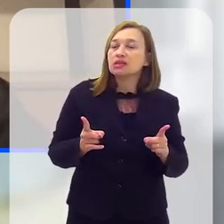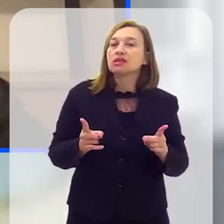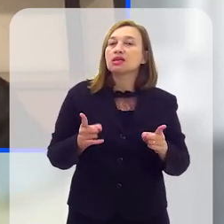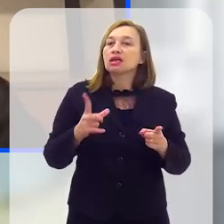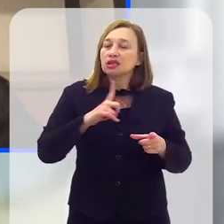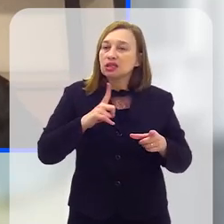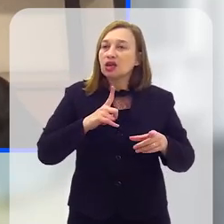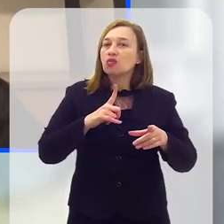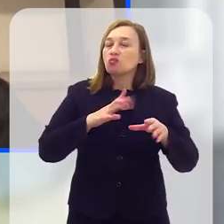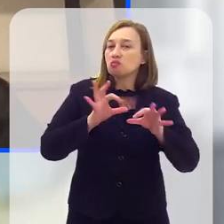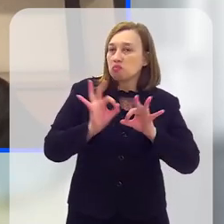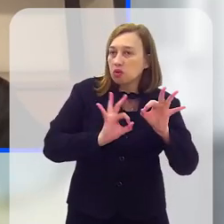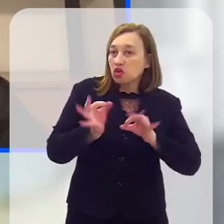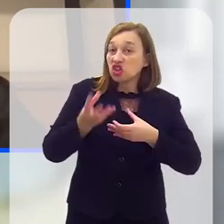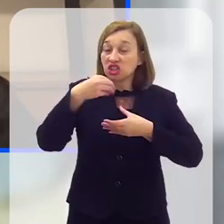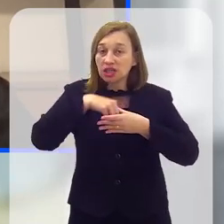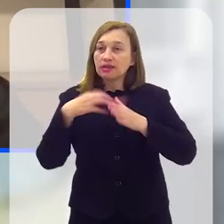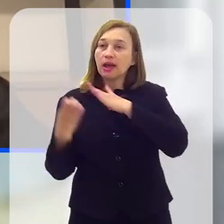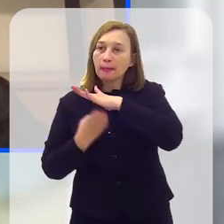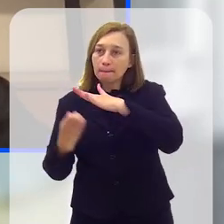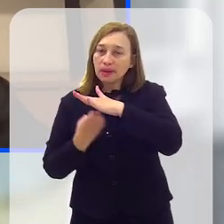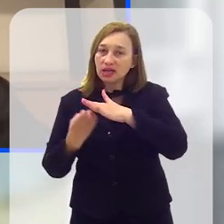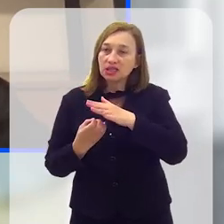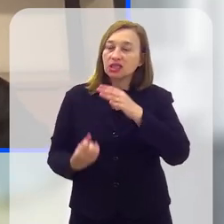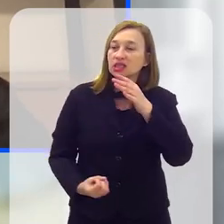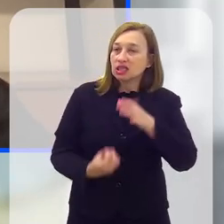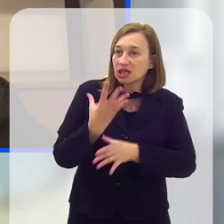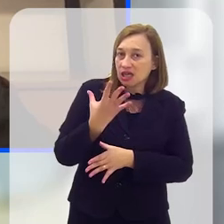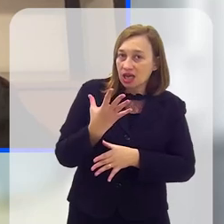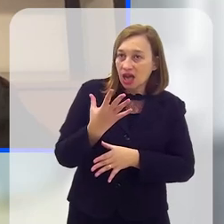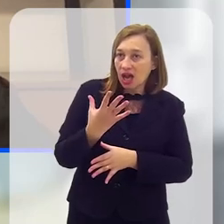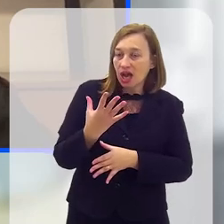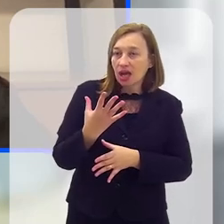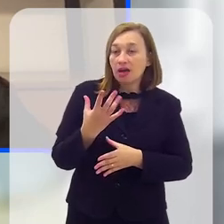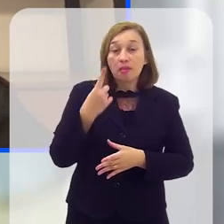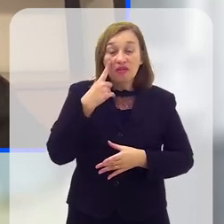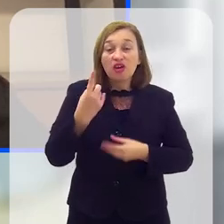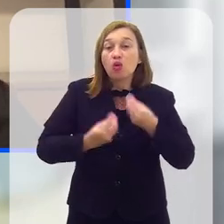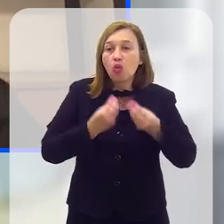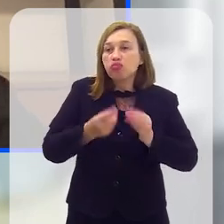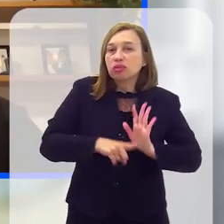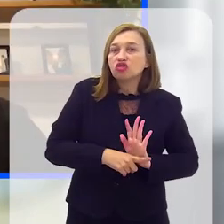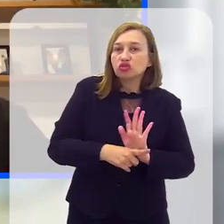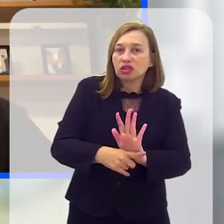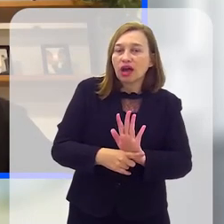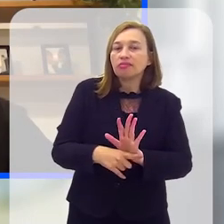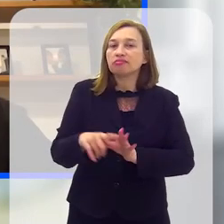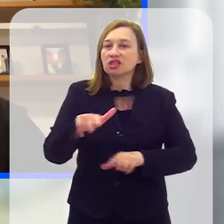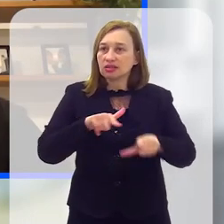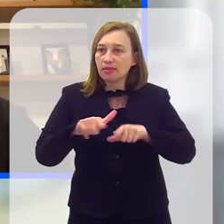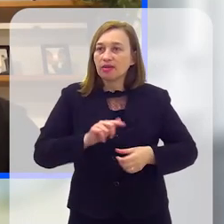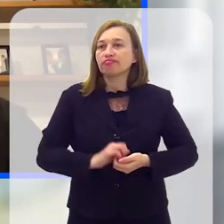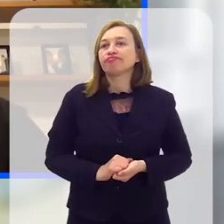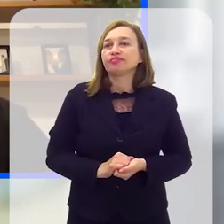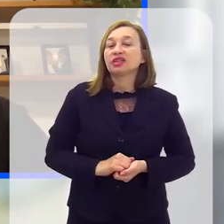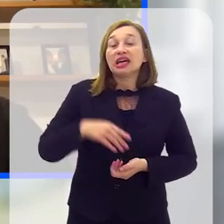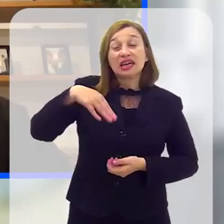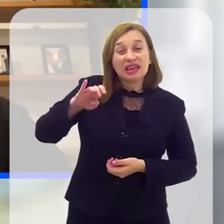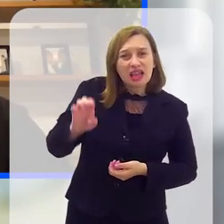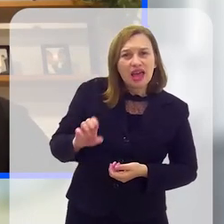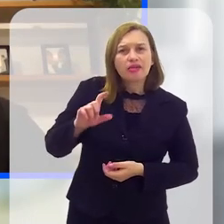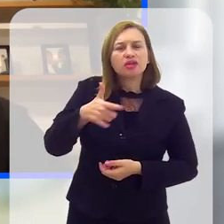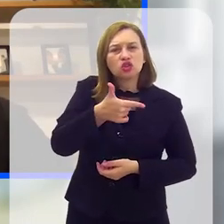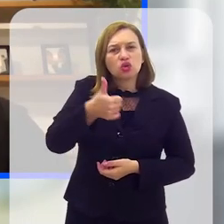a gente tem um projeto até interno aqui da nossa empresa de criar formatações para ver como a gente pode ajudar nesse trabalho.